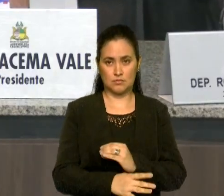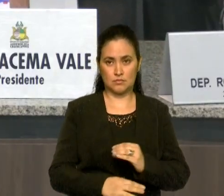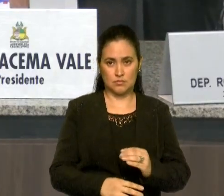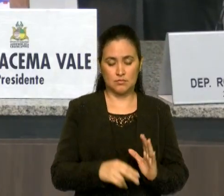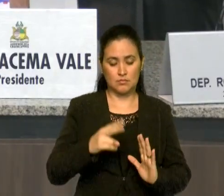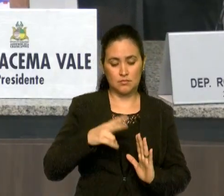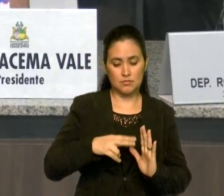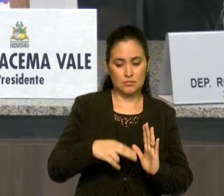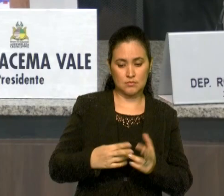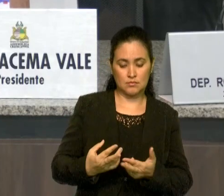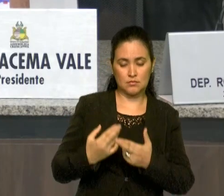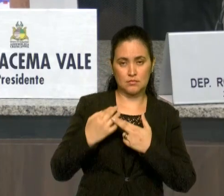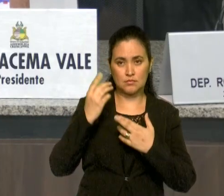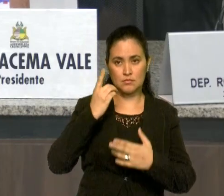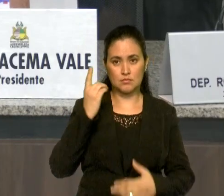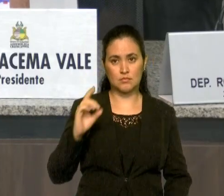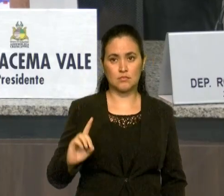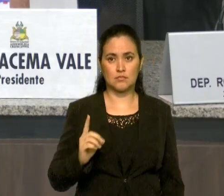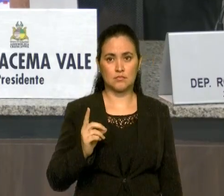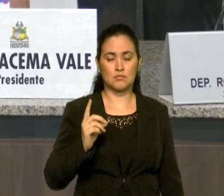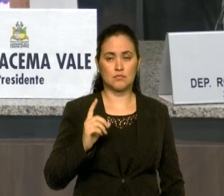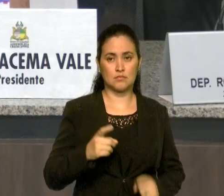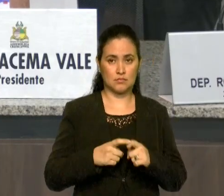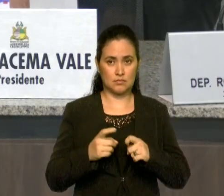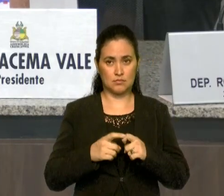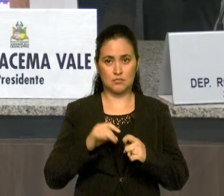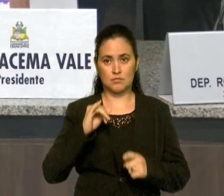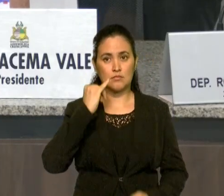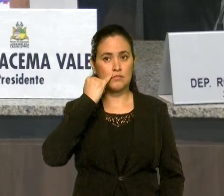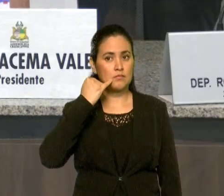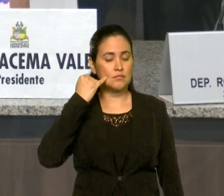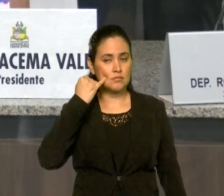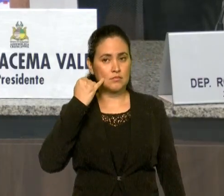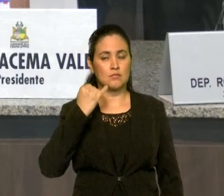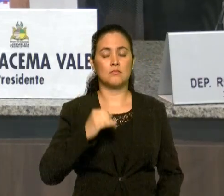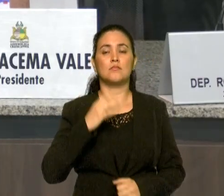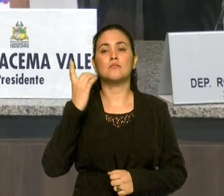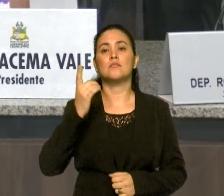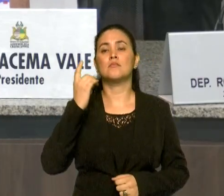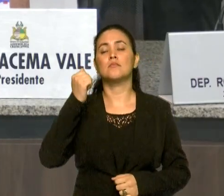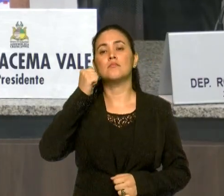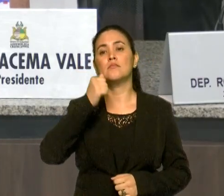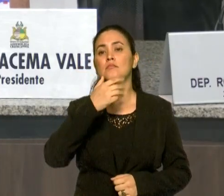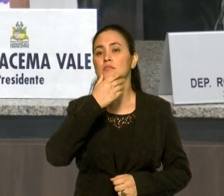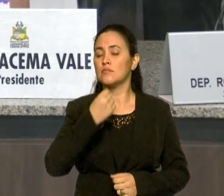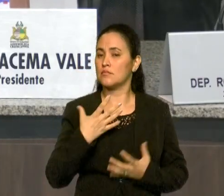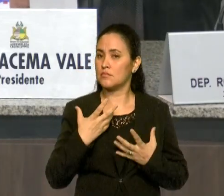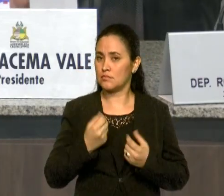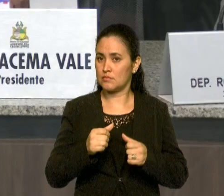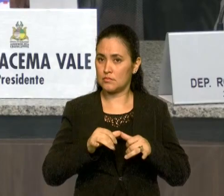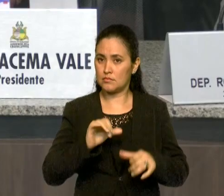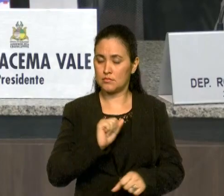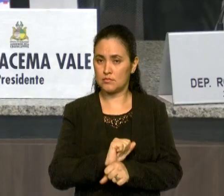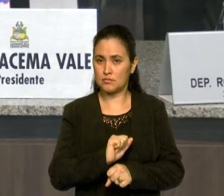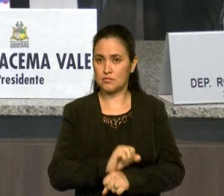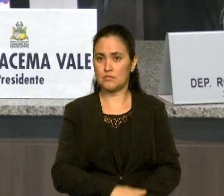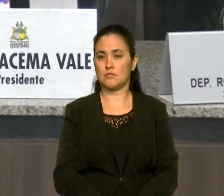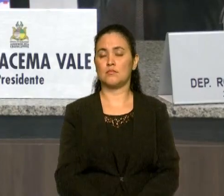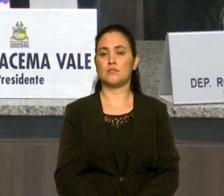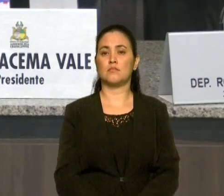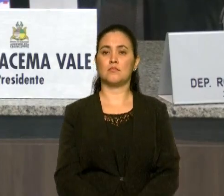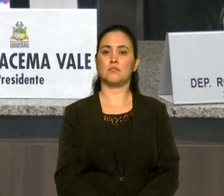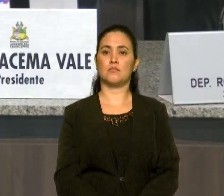do deputado Dr. Iglésio. Os deputados e deputadas que aprovam permaneçam como